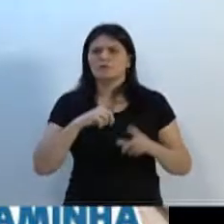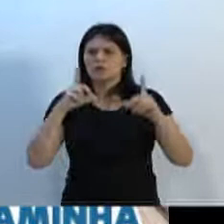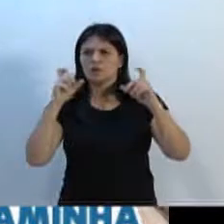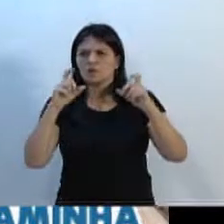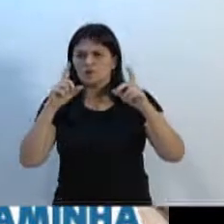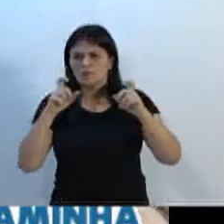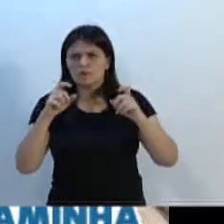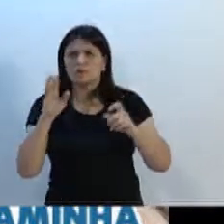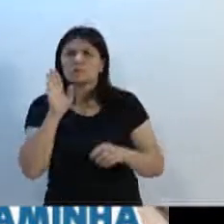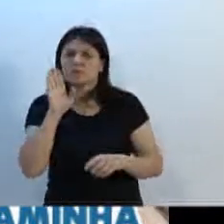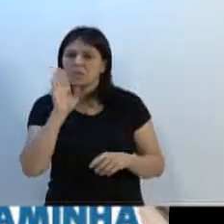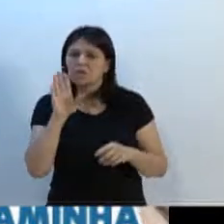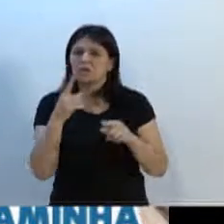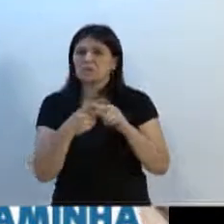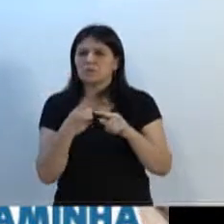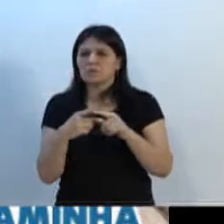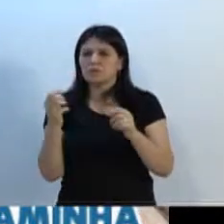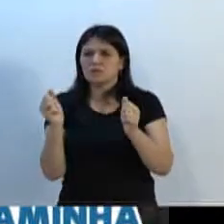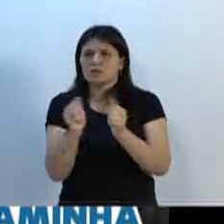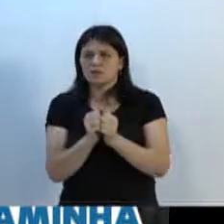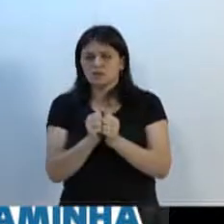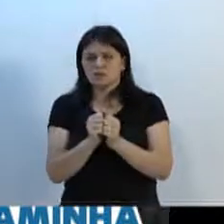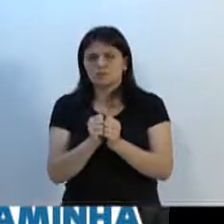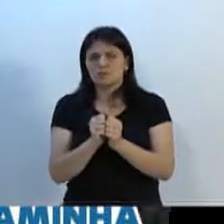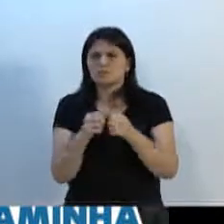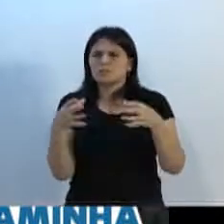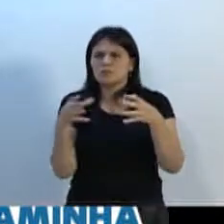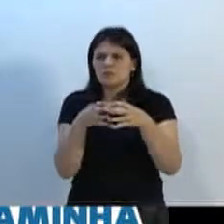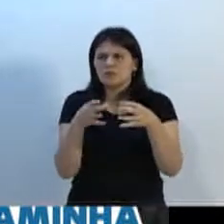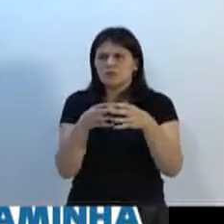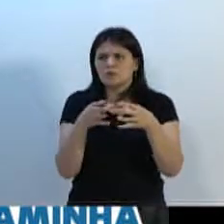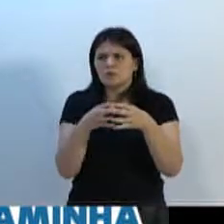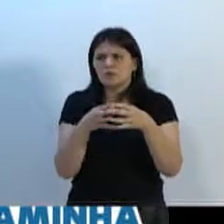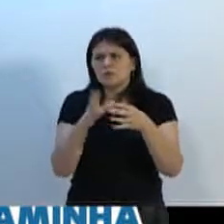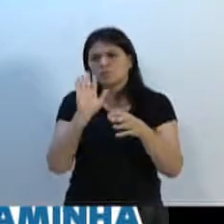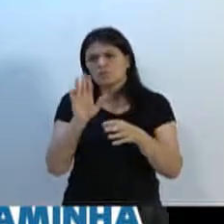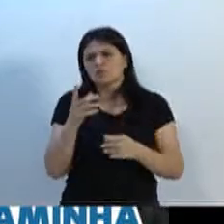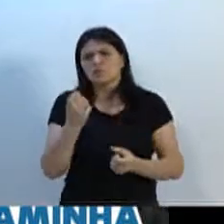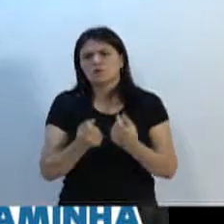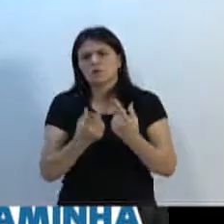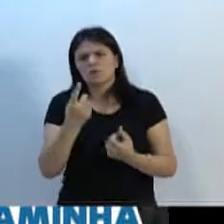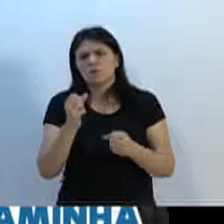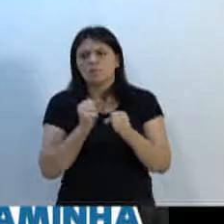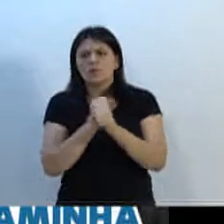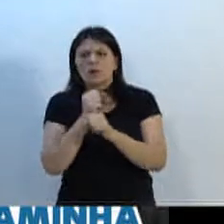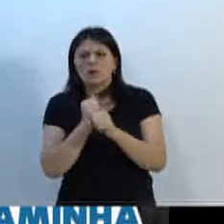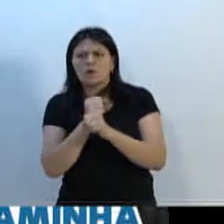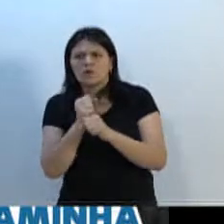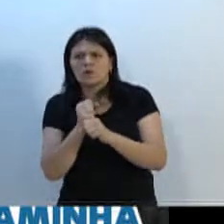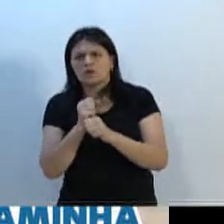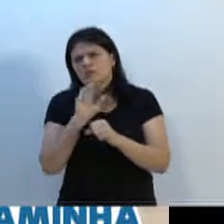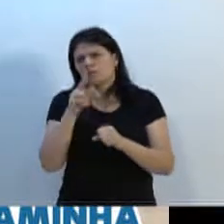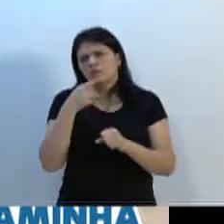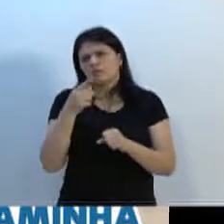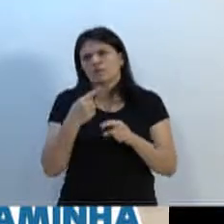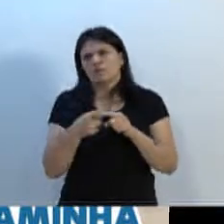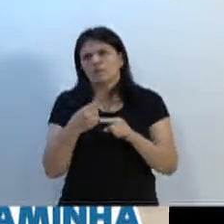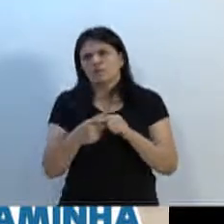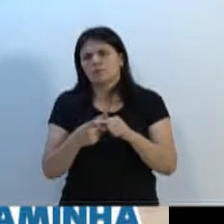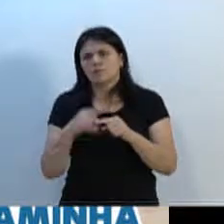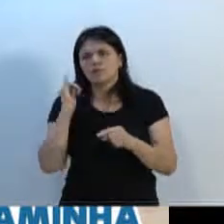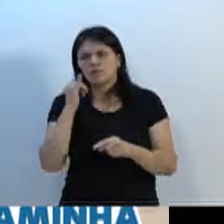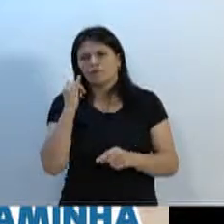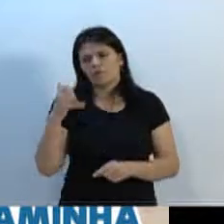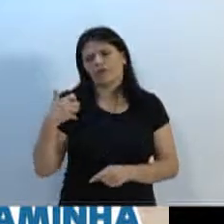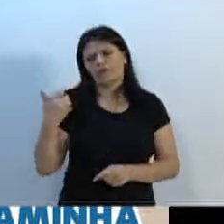esses eventos, onde é uma patota que já tem muitos anos, não vou falar porque senão acabo contando a idade